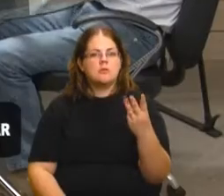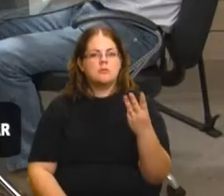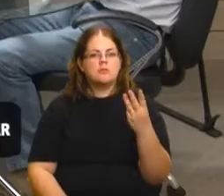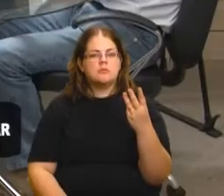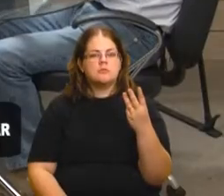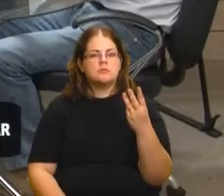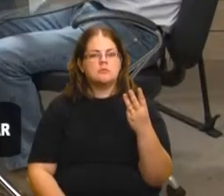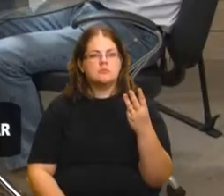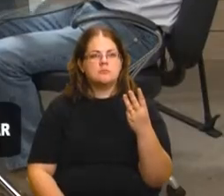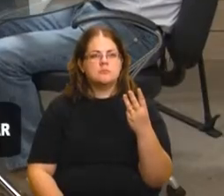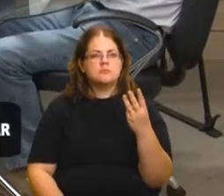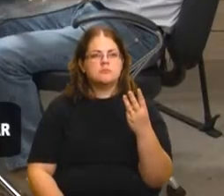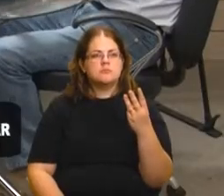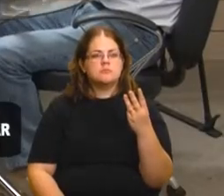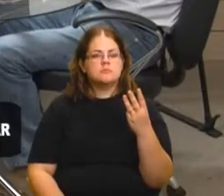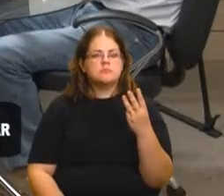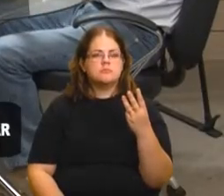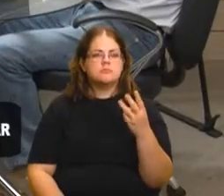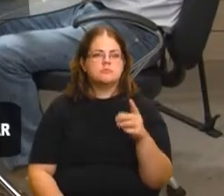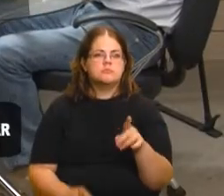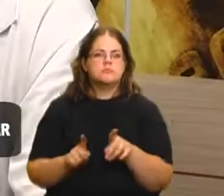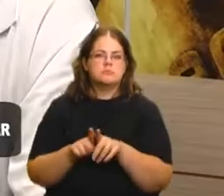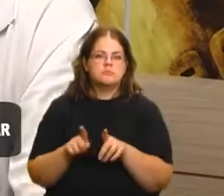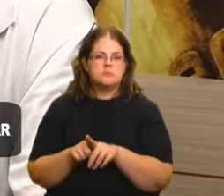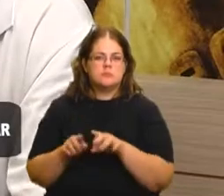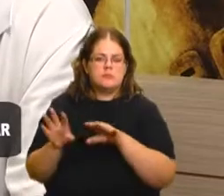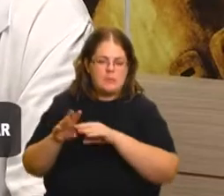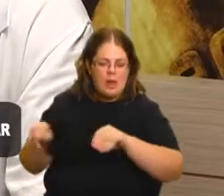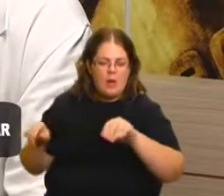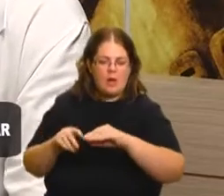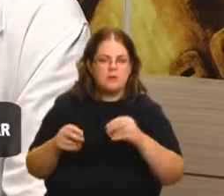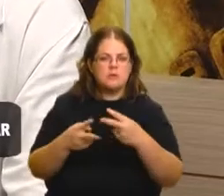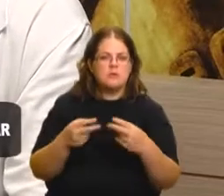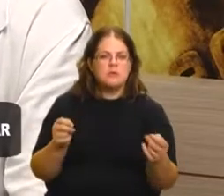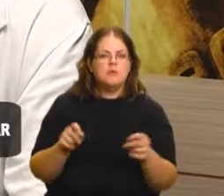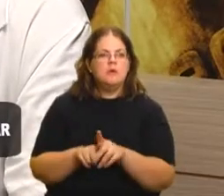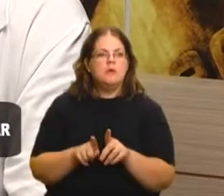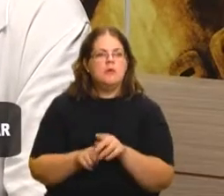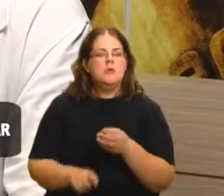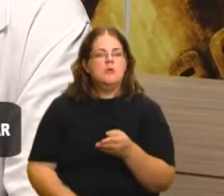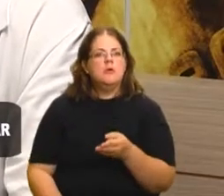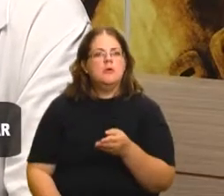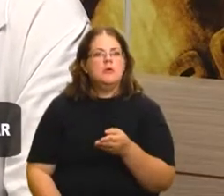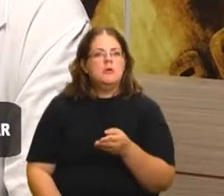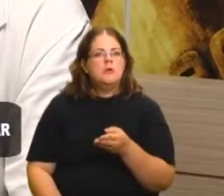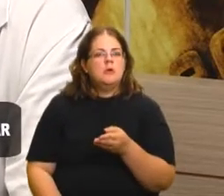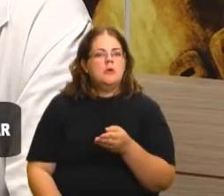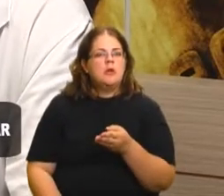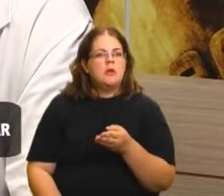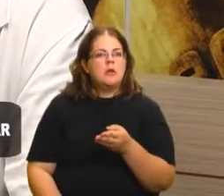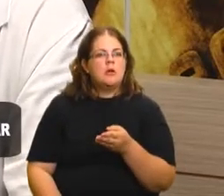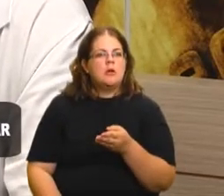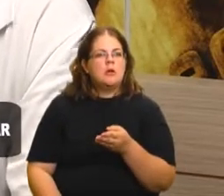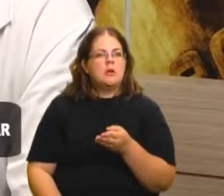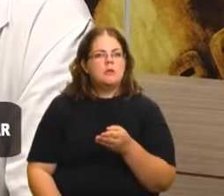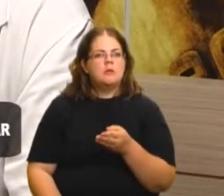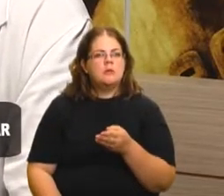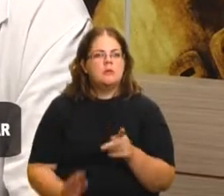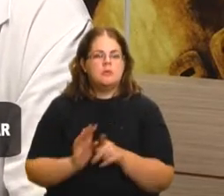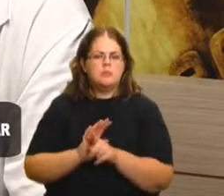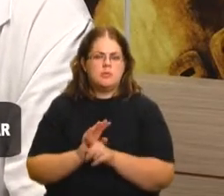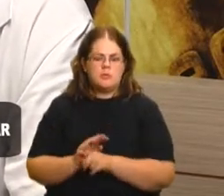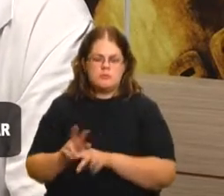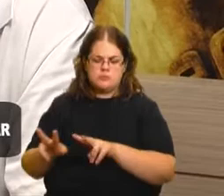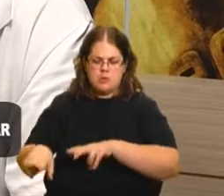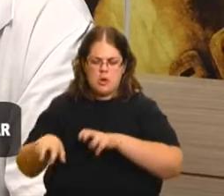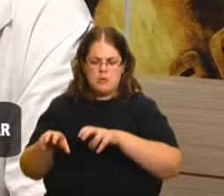Onde ele assinou o decreto a da Supra. expropriação de algumas terras. Pois né? mas veja bem, o decreto da Supra que ele assinou, tá, não é a